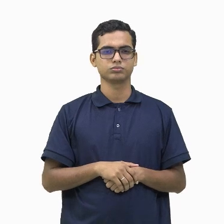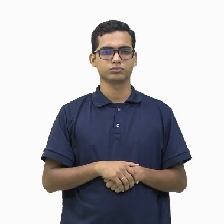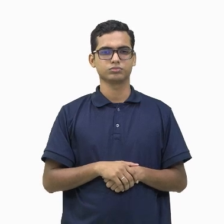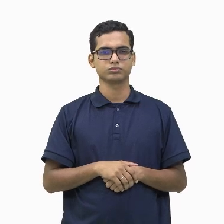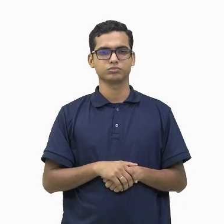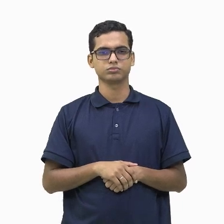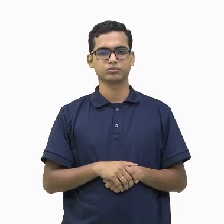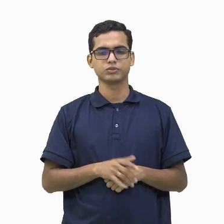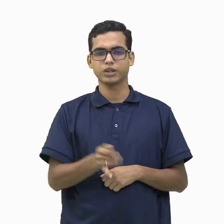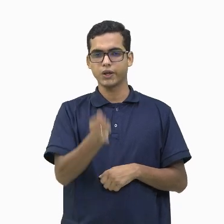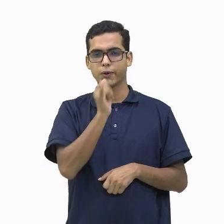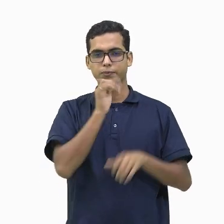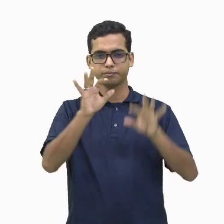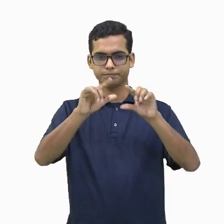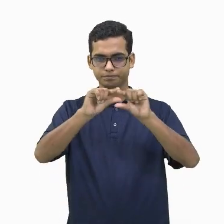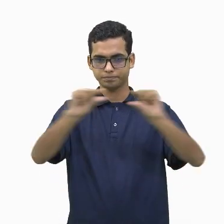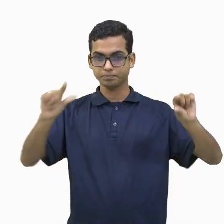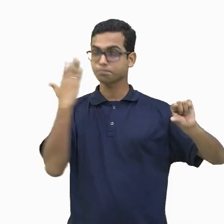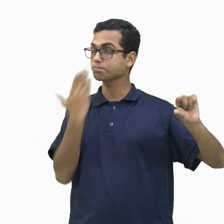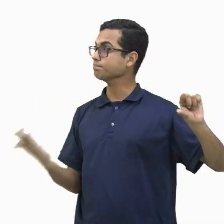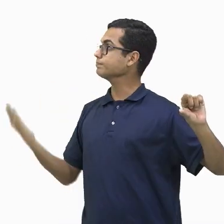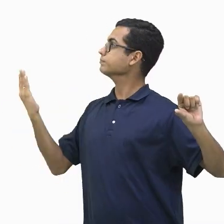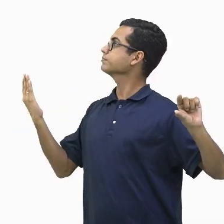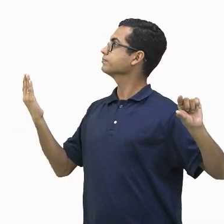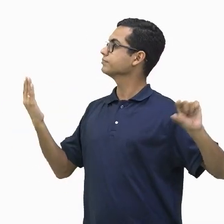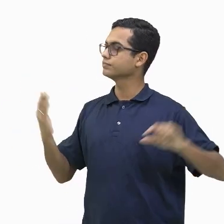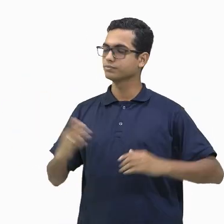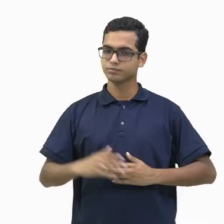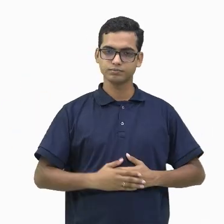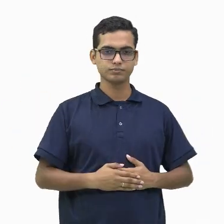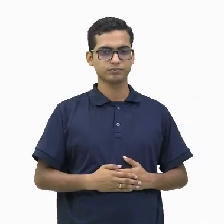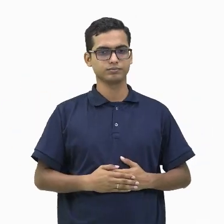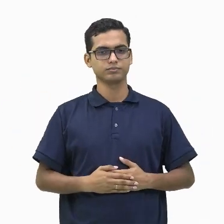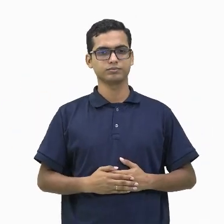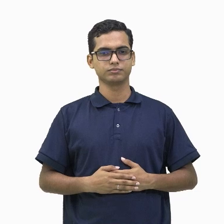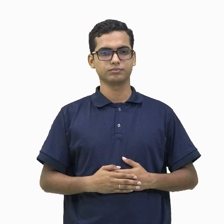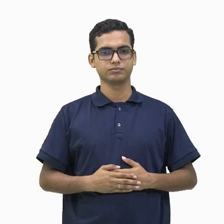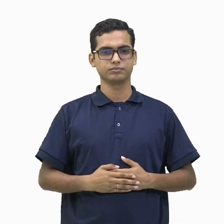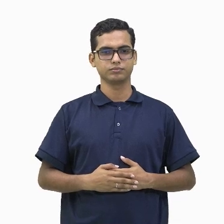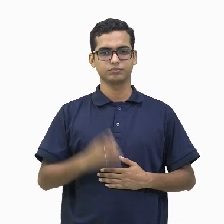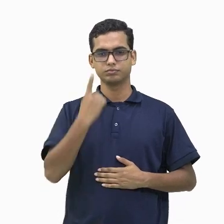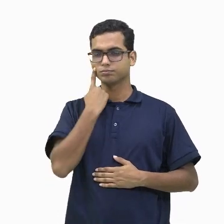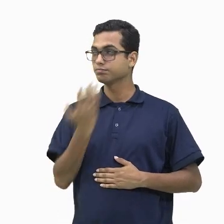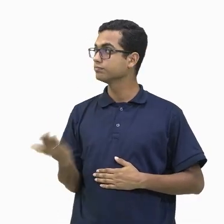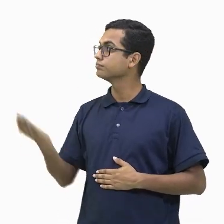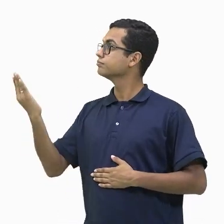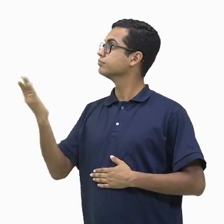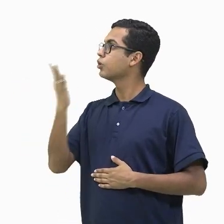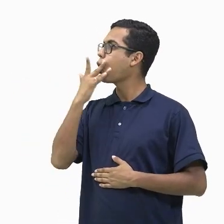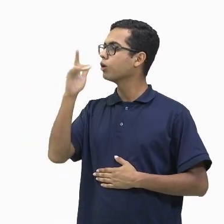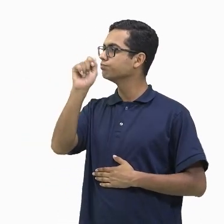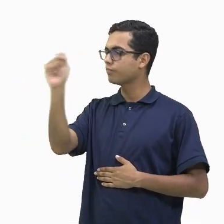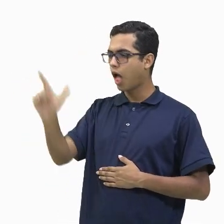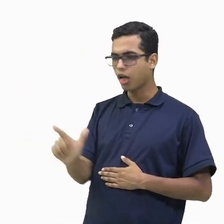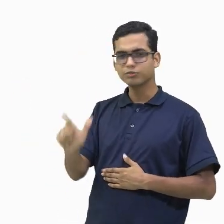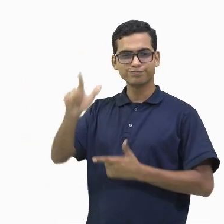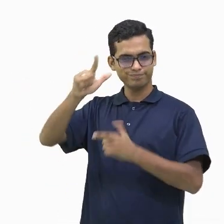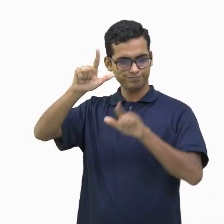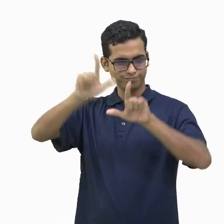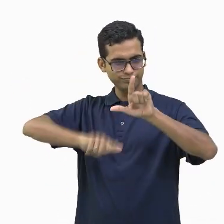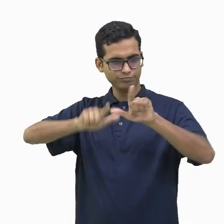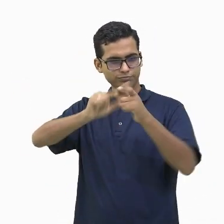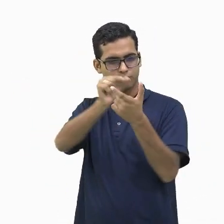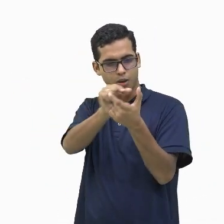loucura do coração, minha foz do Iguaçu, Polo Sul, meu azul, luz no sentimento nu. Olha